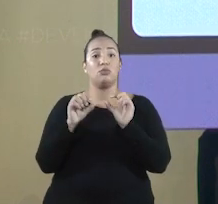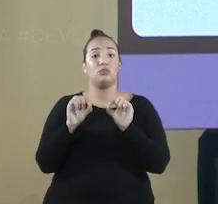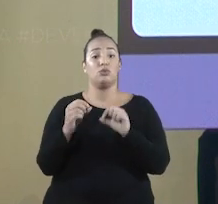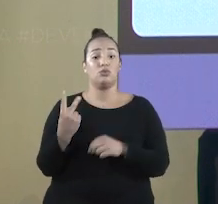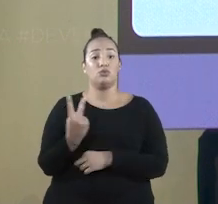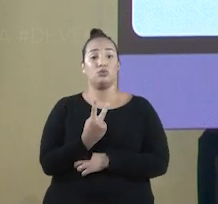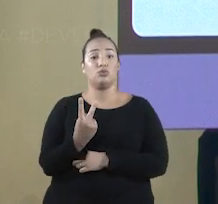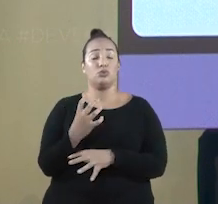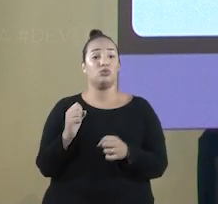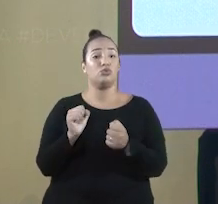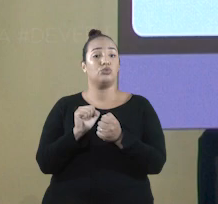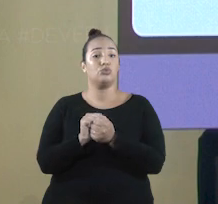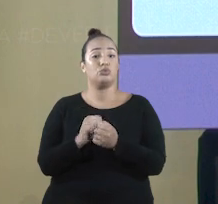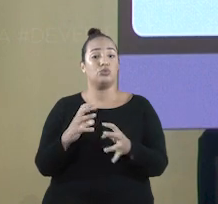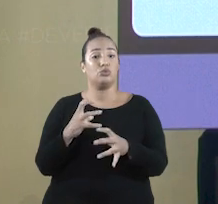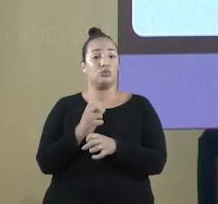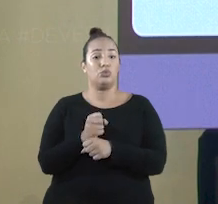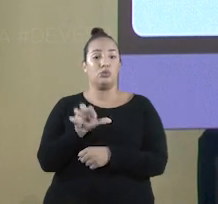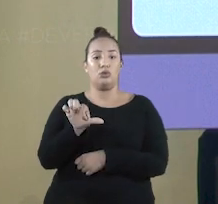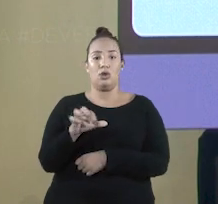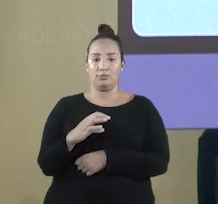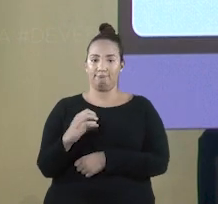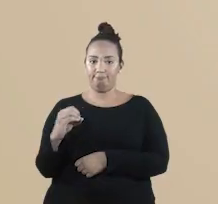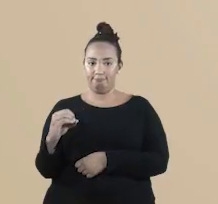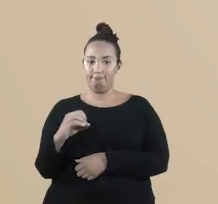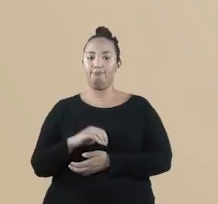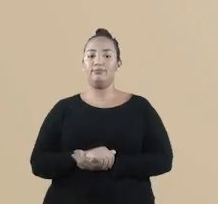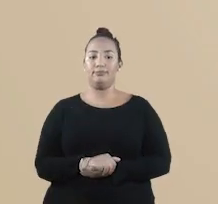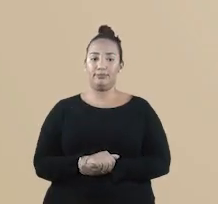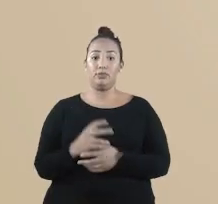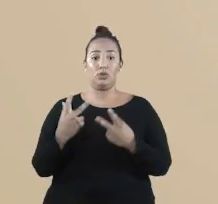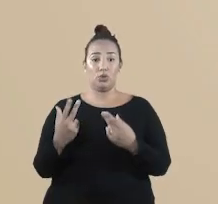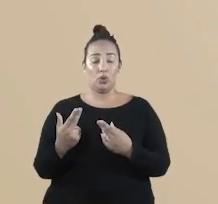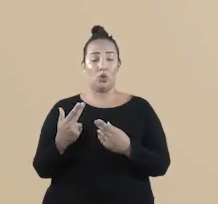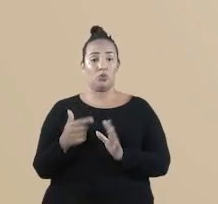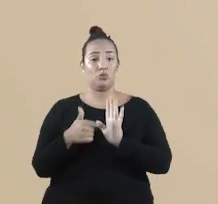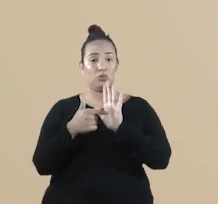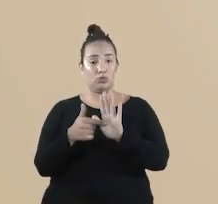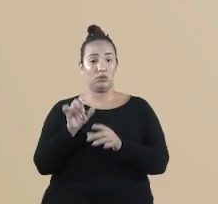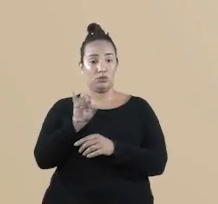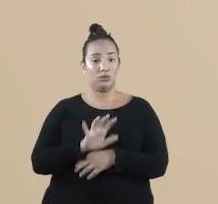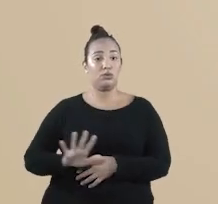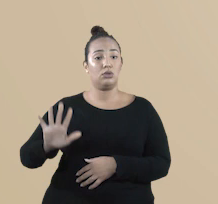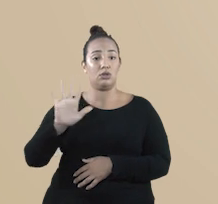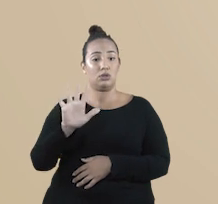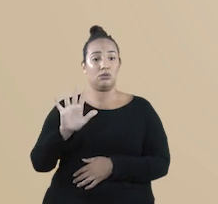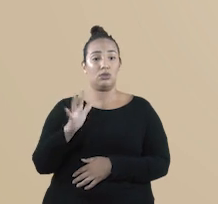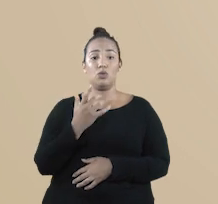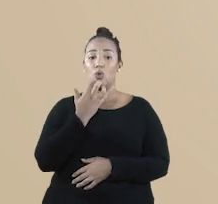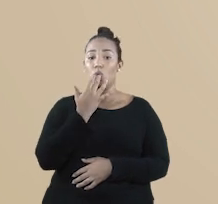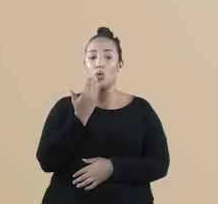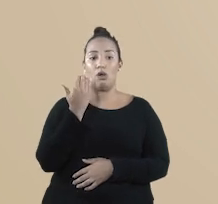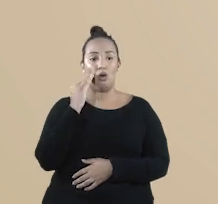são ângulos que juntos somam 90 graus, como o caso dos ângulos destacados no